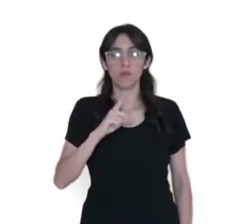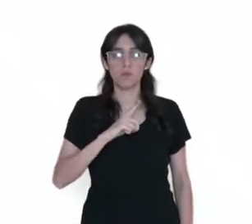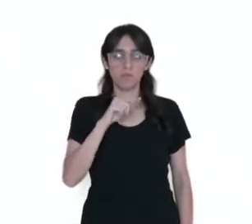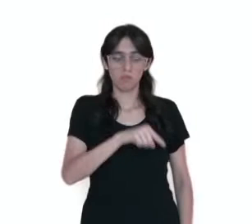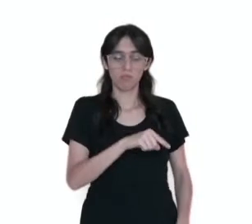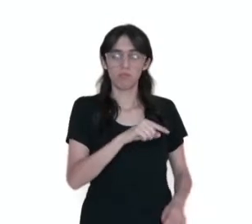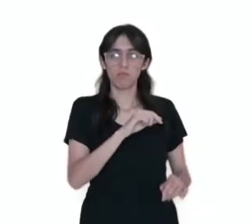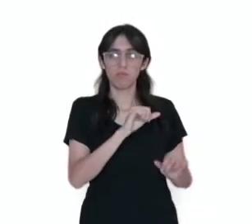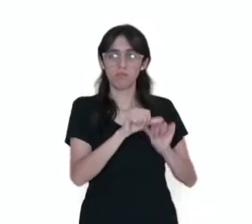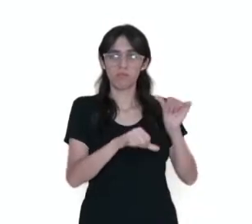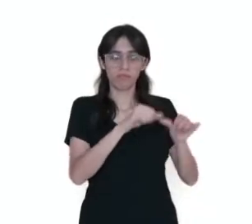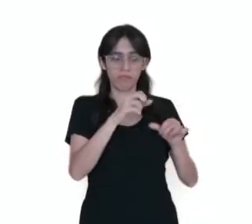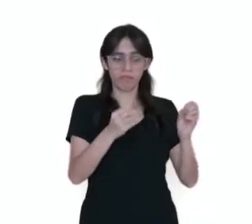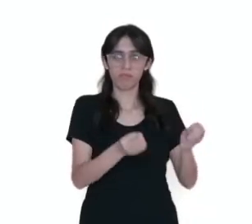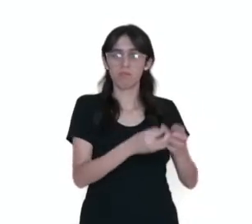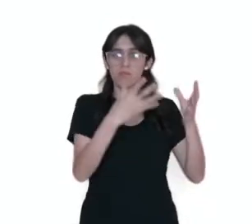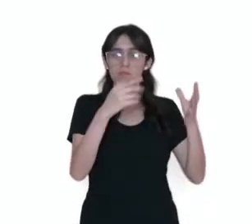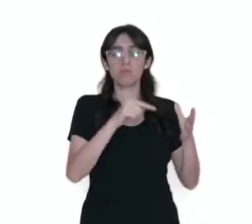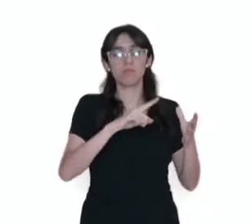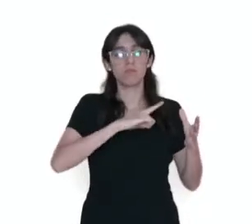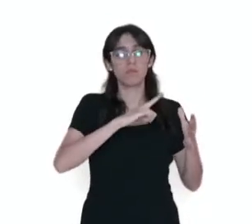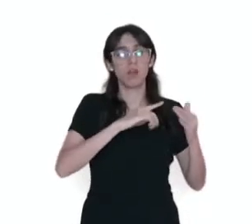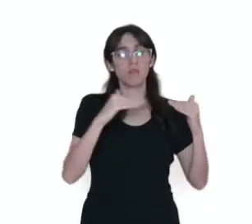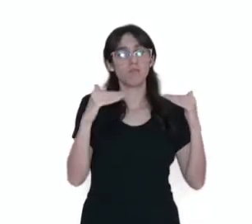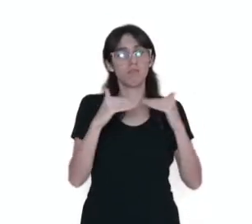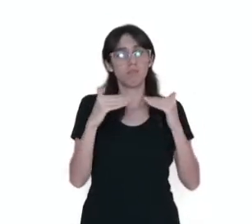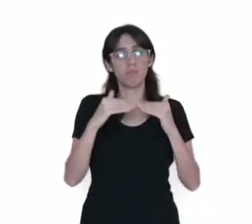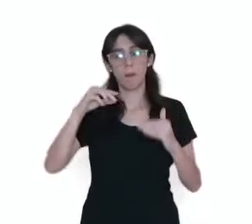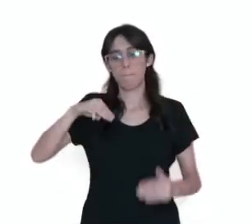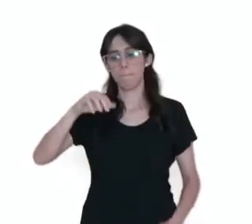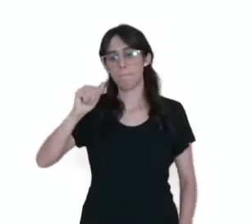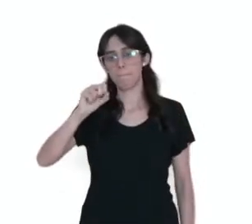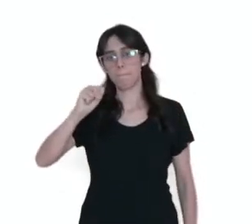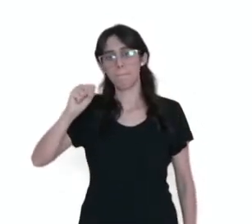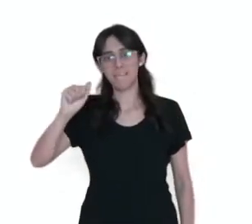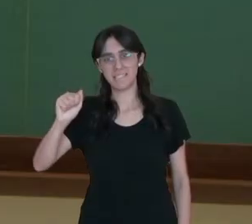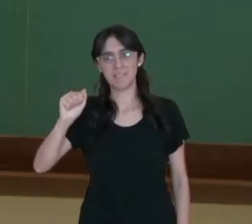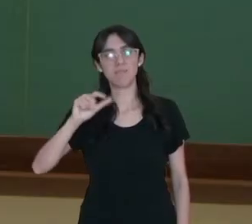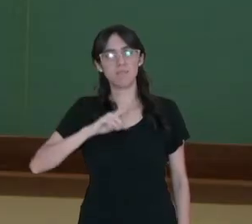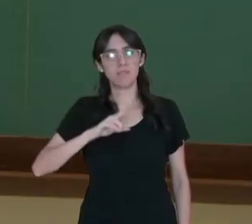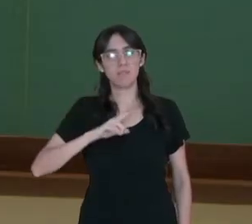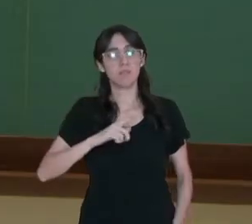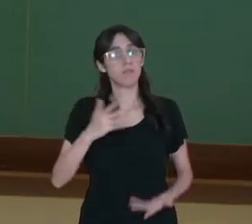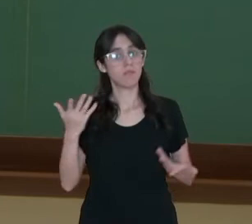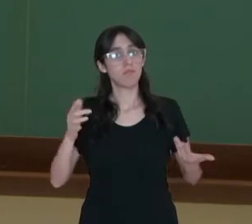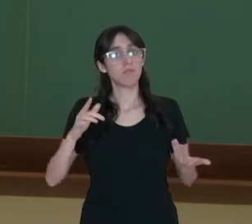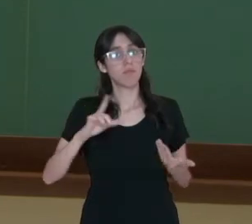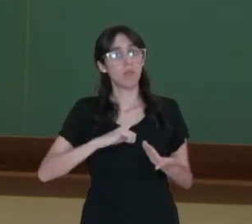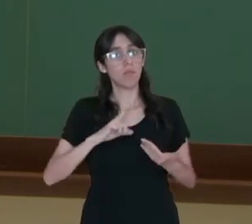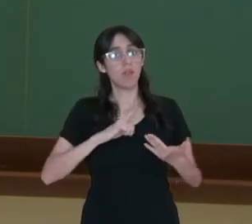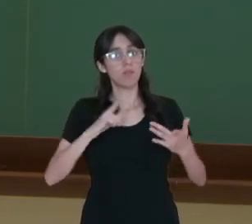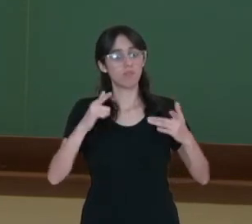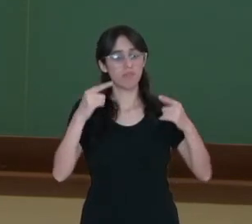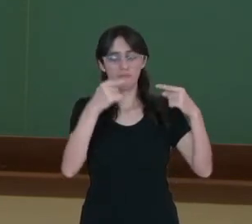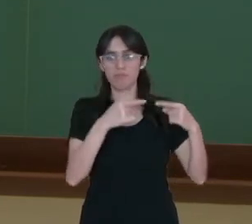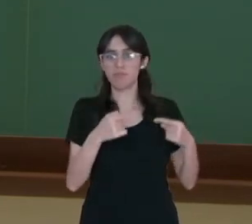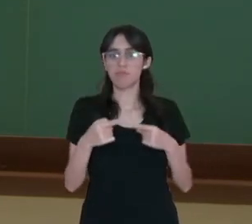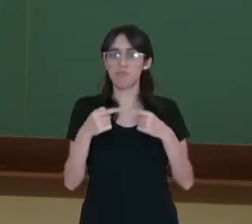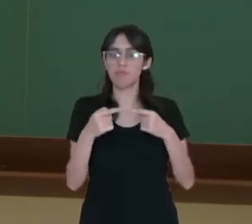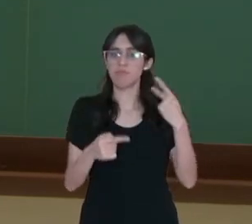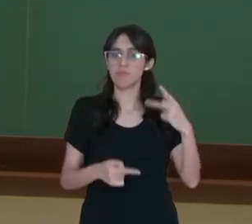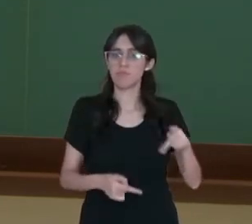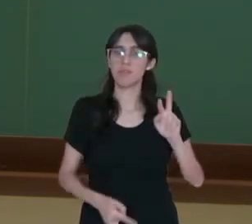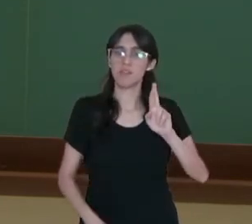são dotados de uma relação proporcional de massa com os reagentes. Então, a gente tem uma proporção entre os